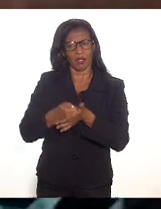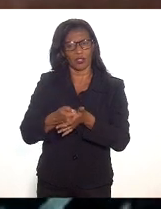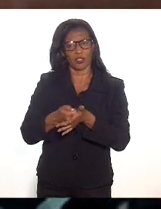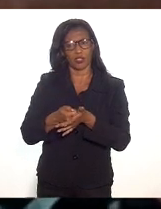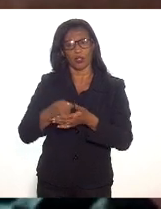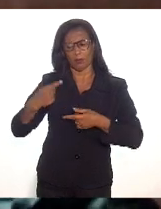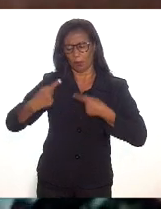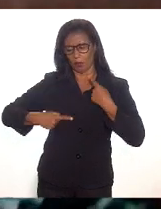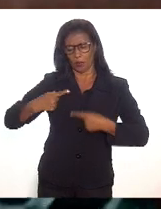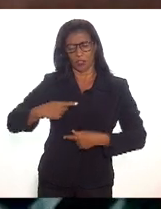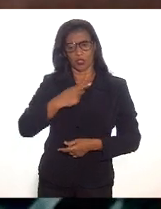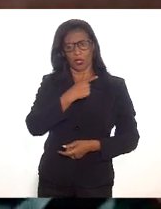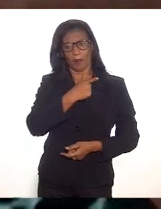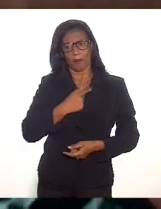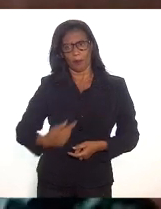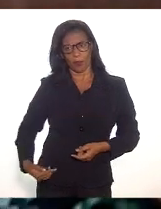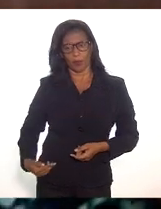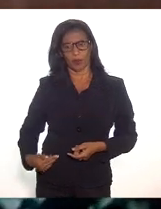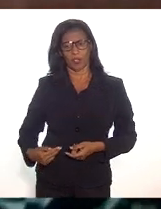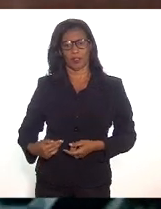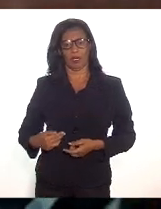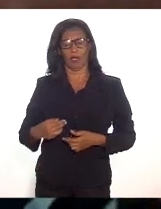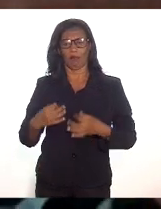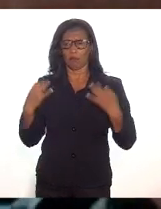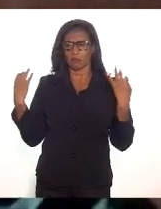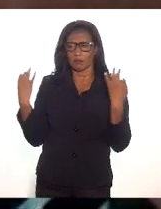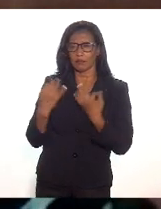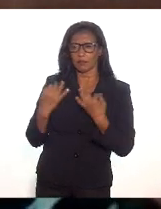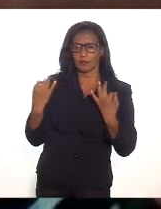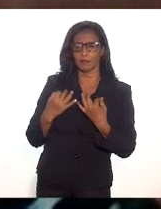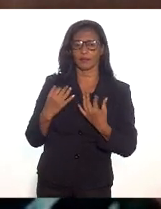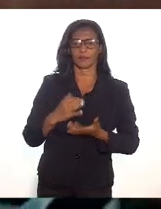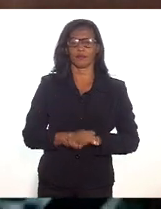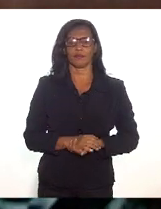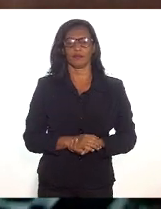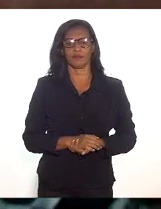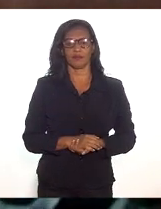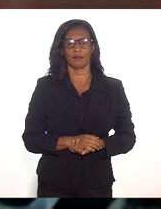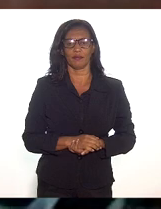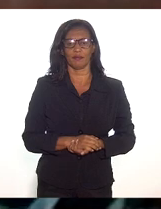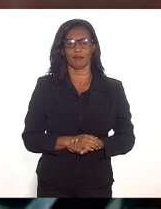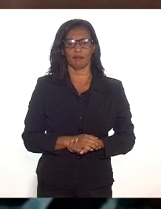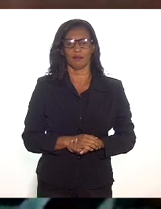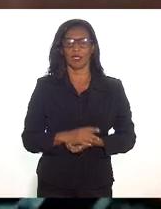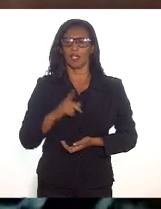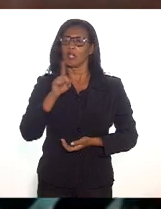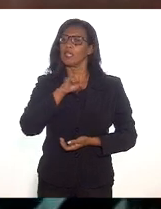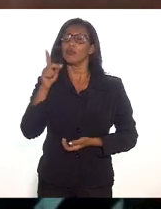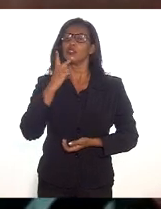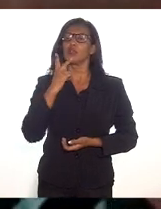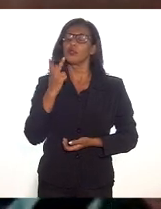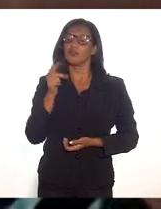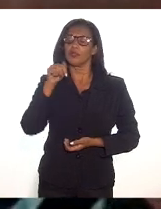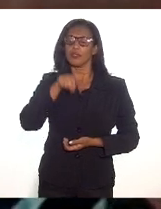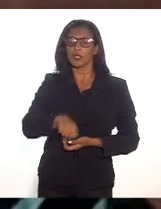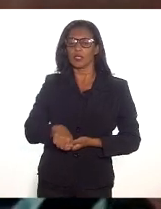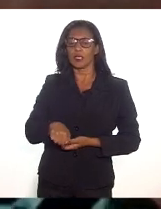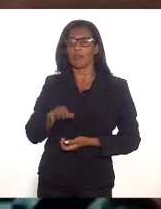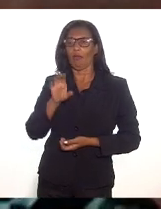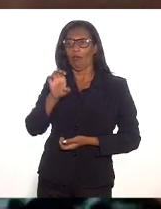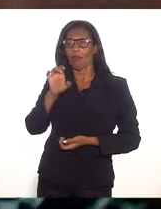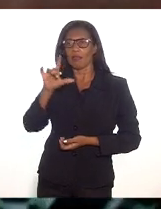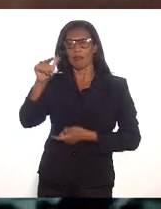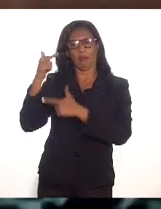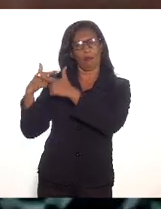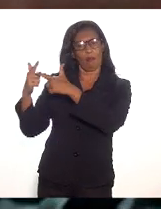pública efetiva, eficaz, eficiente. Não estamos aqui dizendo que a SEDAI não tem problemas.